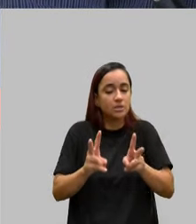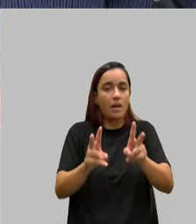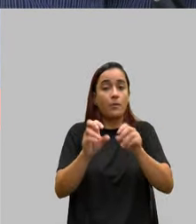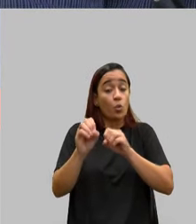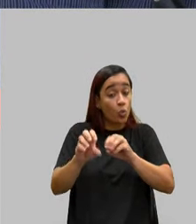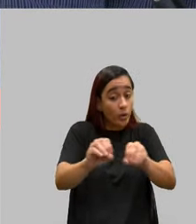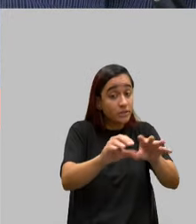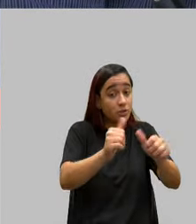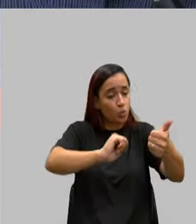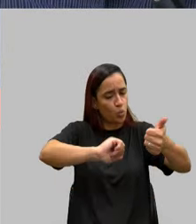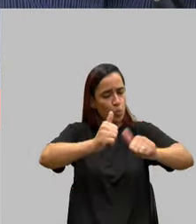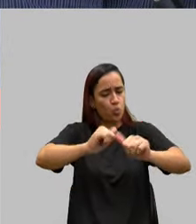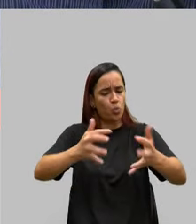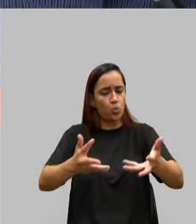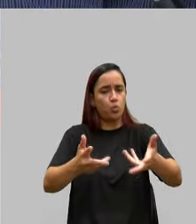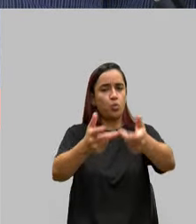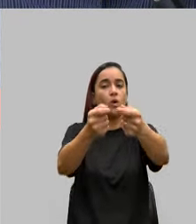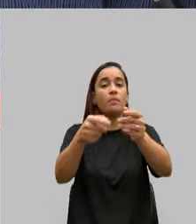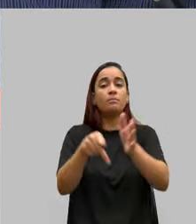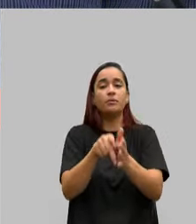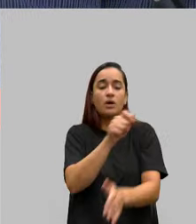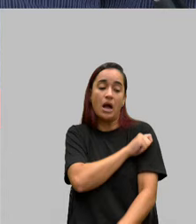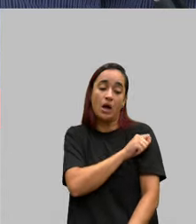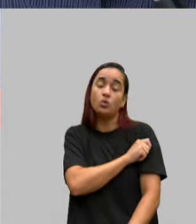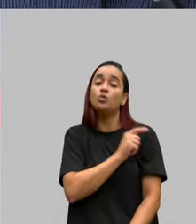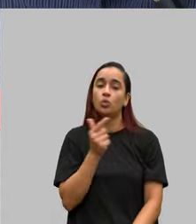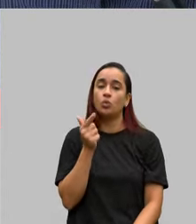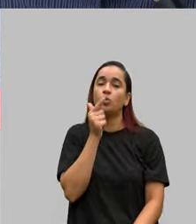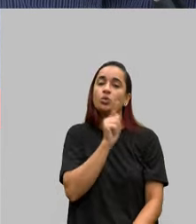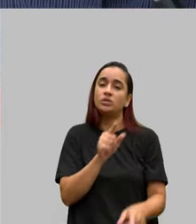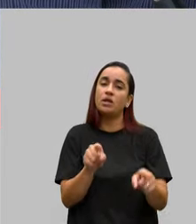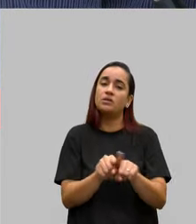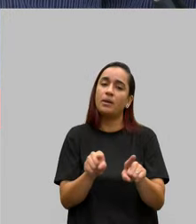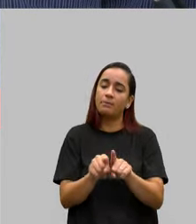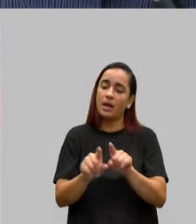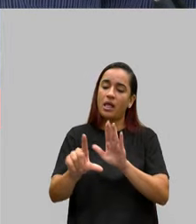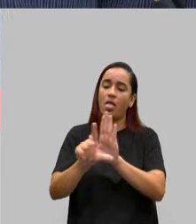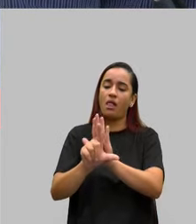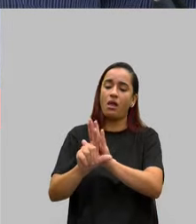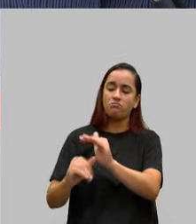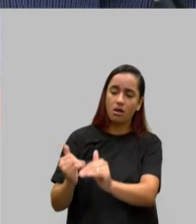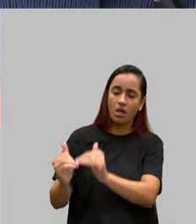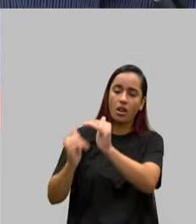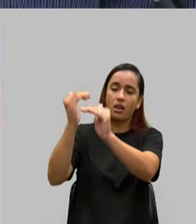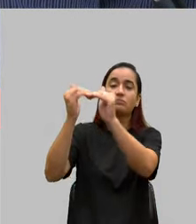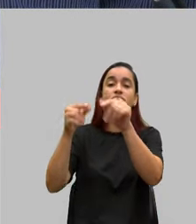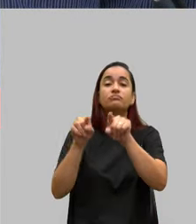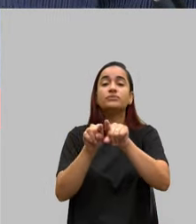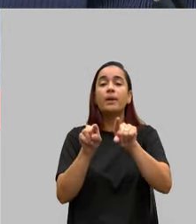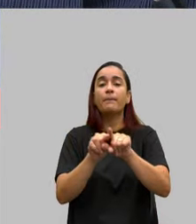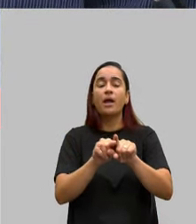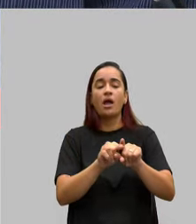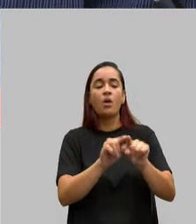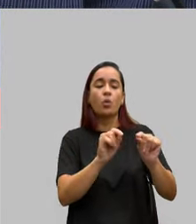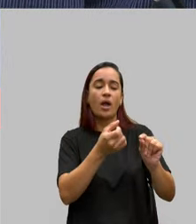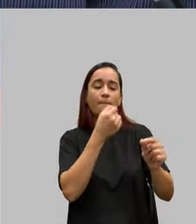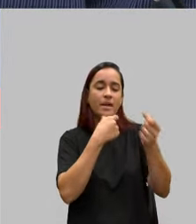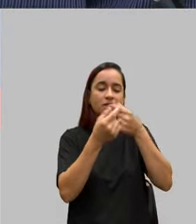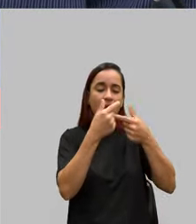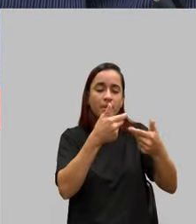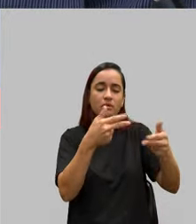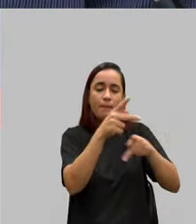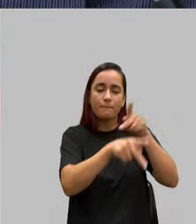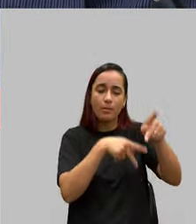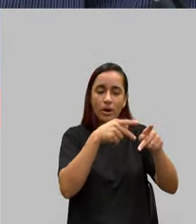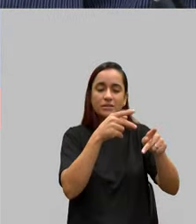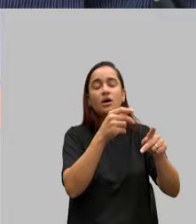pros alunos para nós conseguirmos avançar na legislação e avançar em levar medicamentos paraa população muito